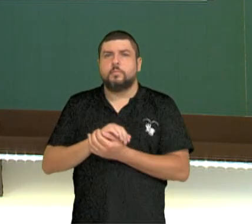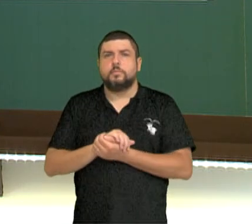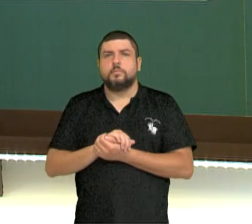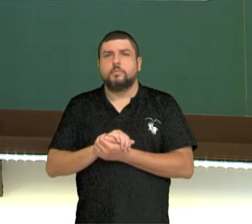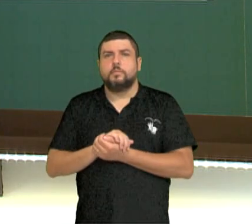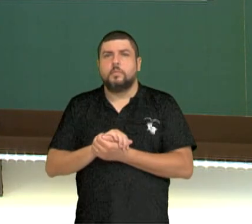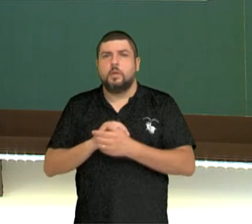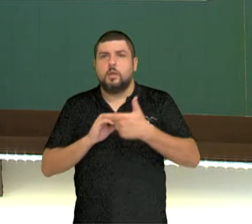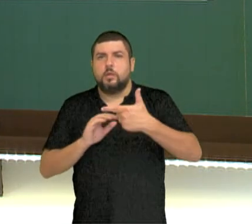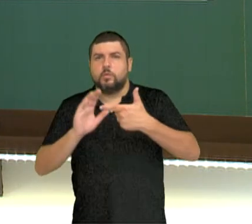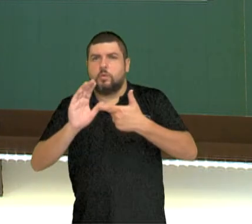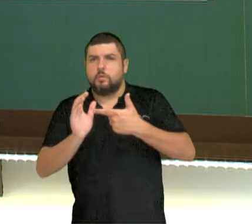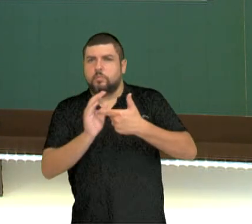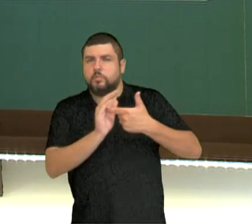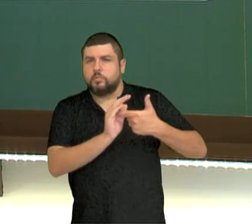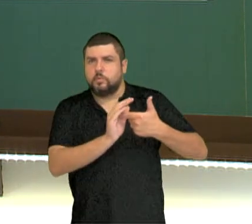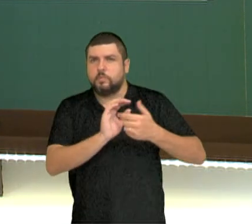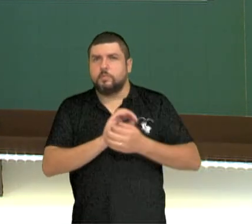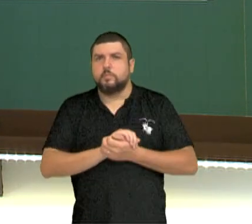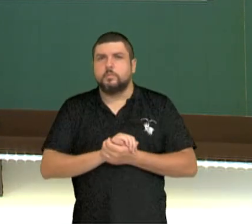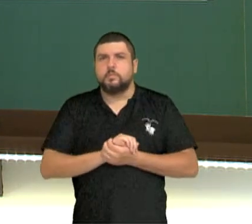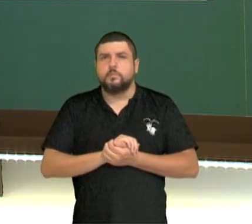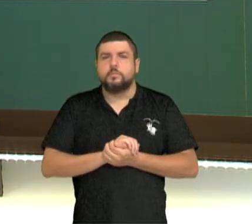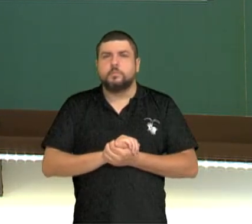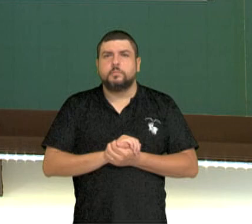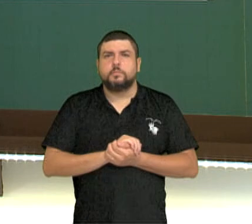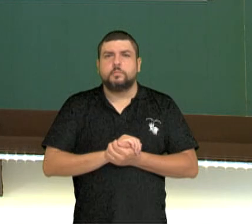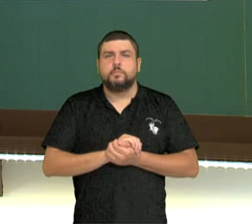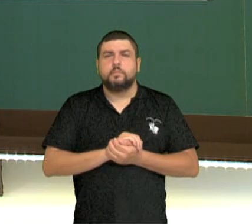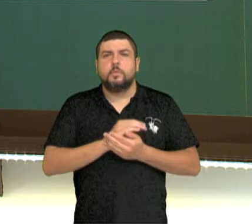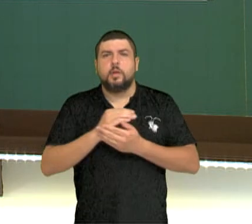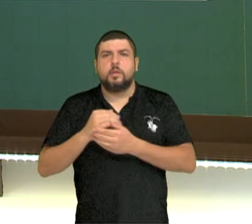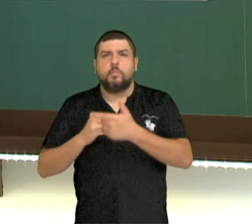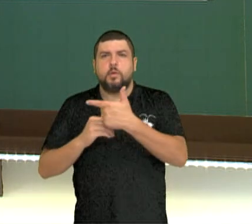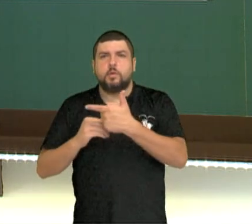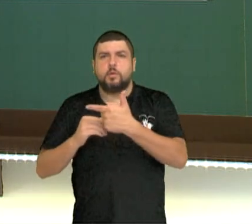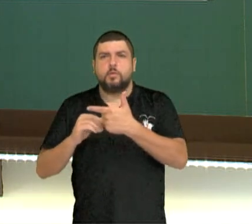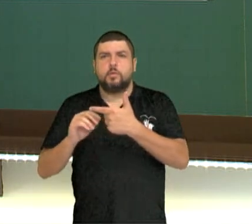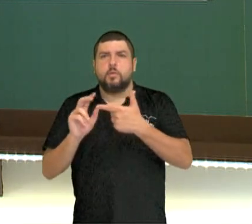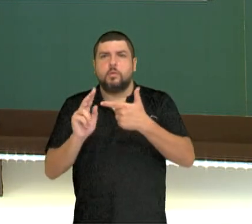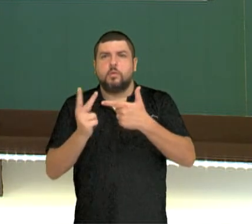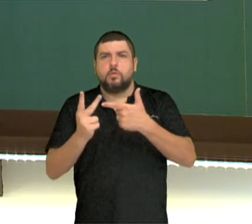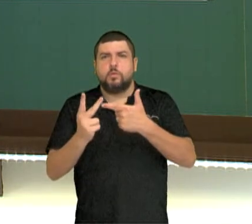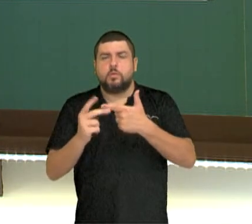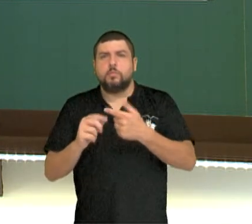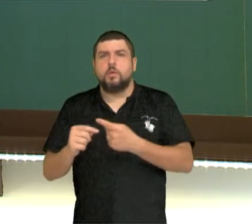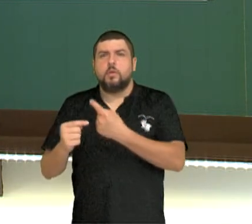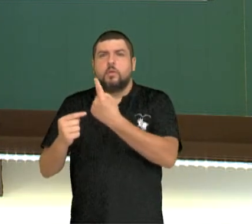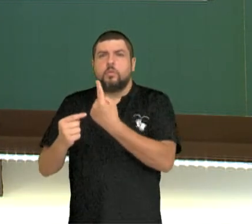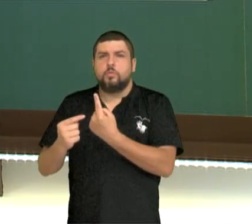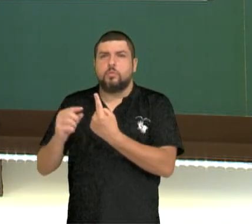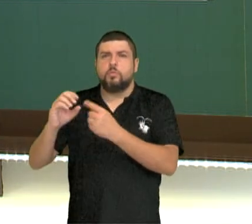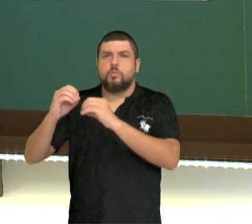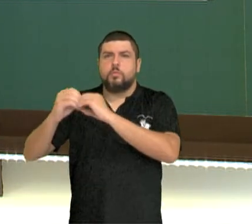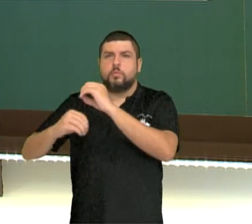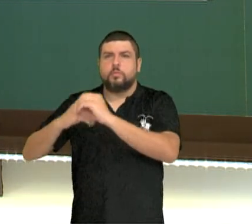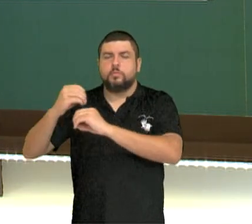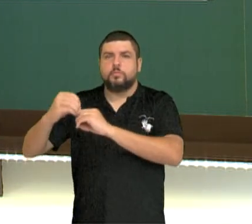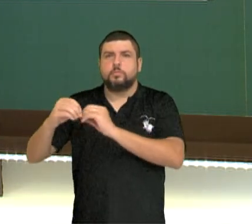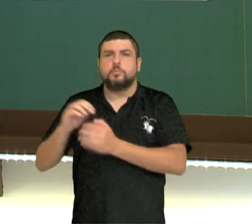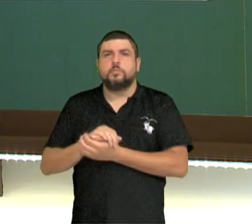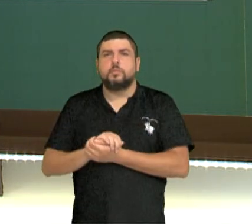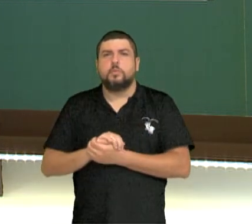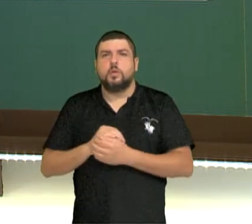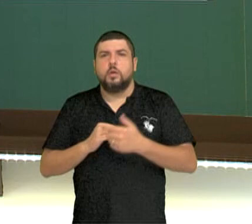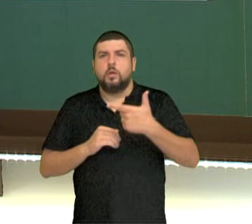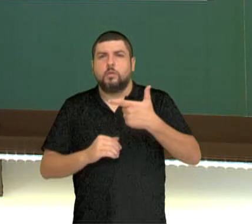aqui. Nós temos aqui, então, 2 átomos de hidrogênio e 1 de oxigênio. 2 vezes